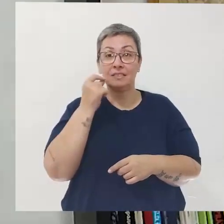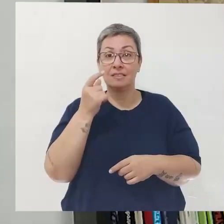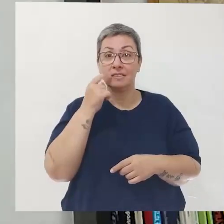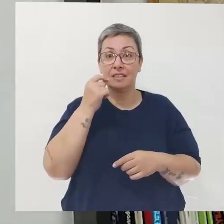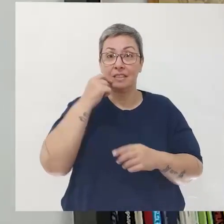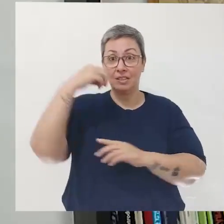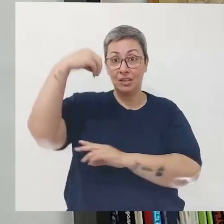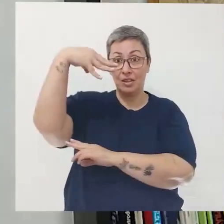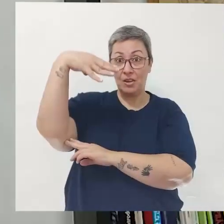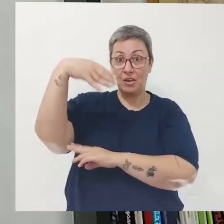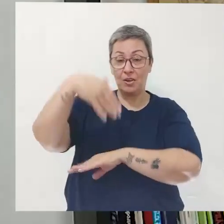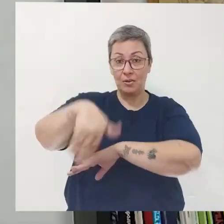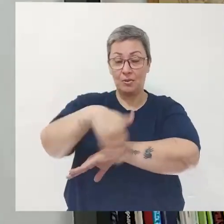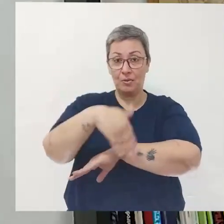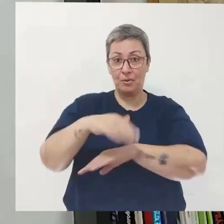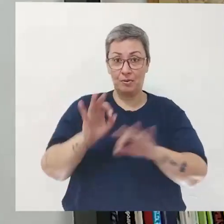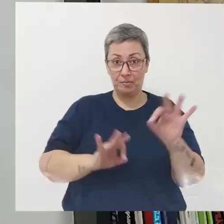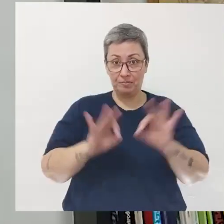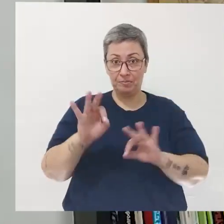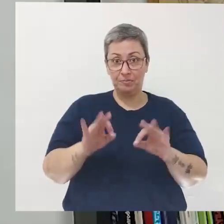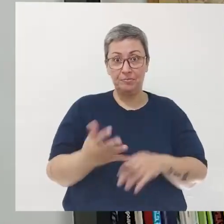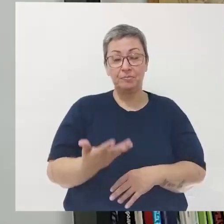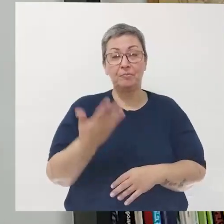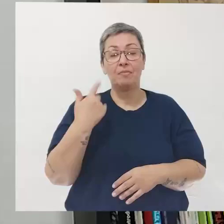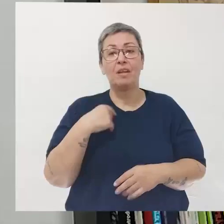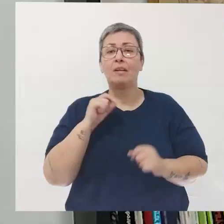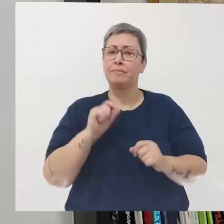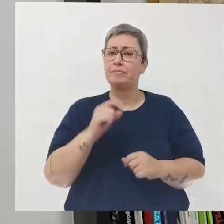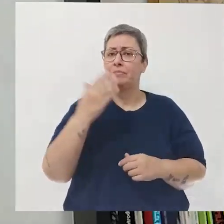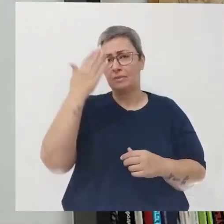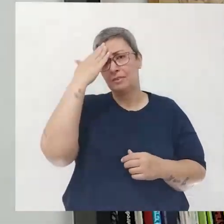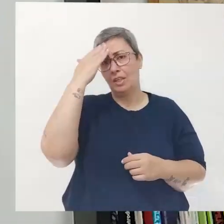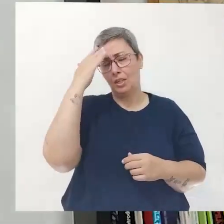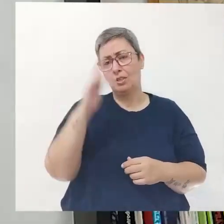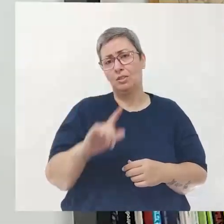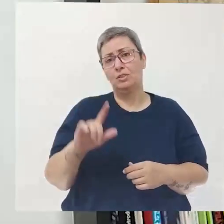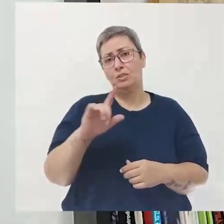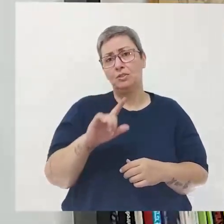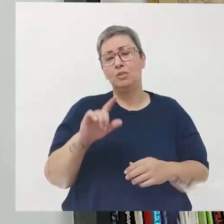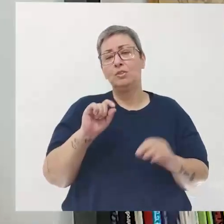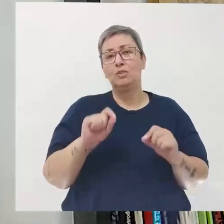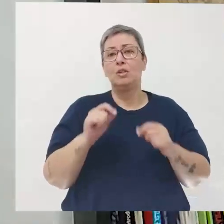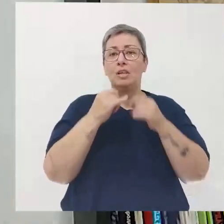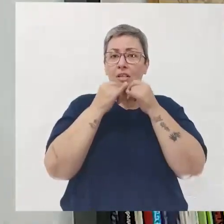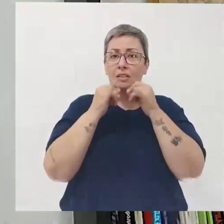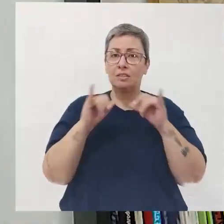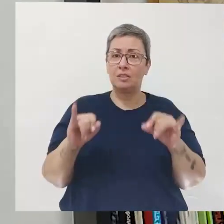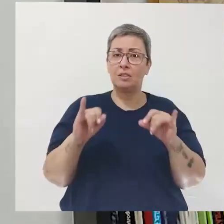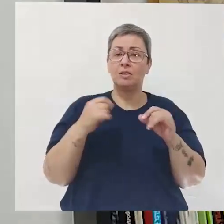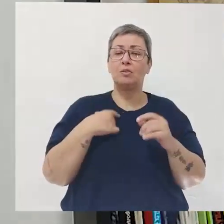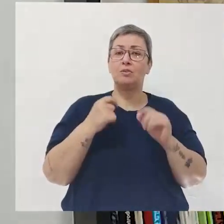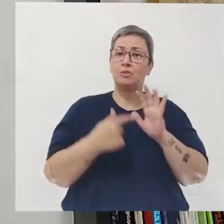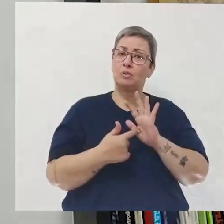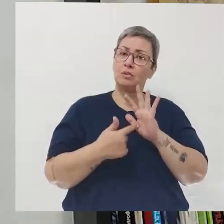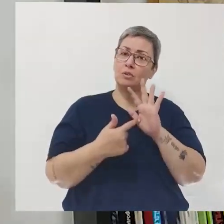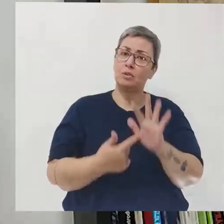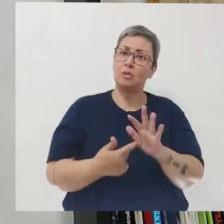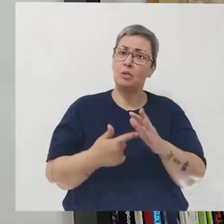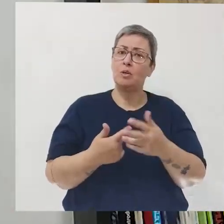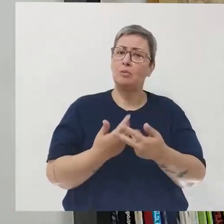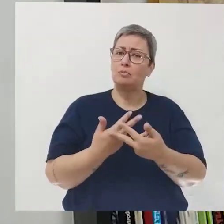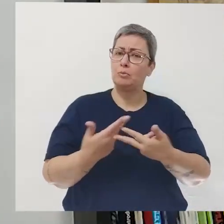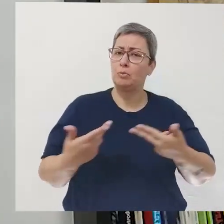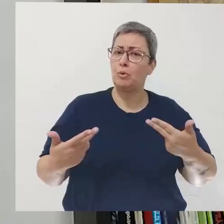pública. Preparados? Então vamos lá. Bom, sem dúvida nenhuma, a energia elétrica